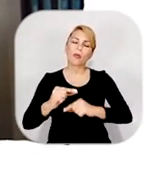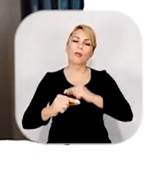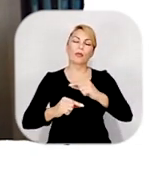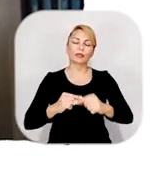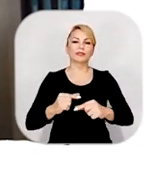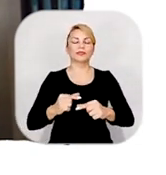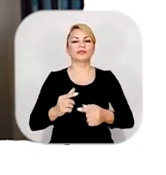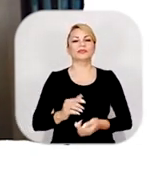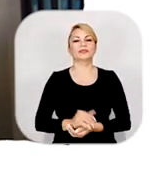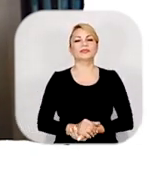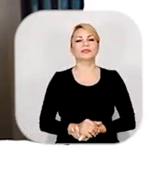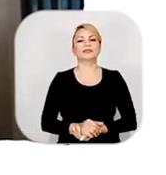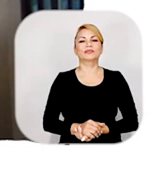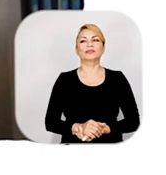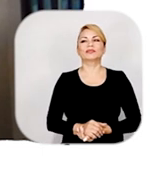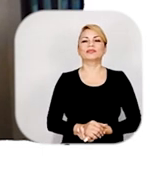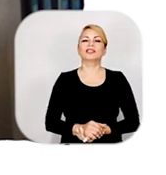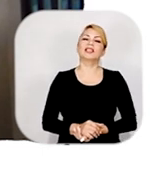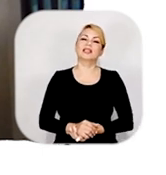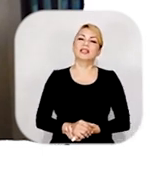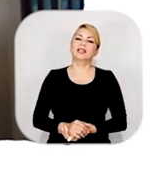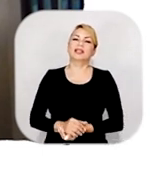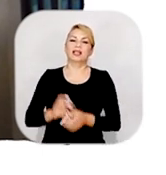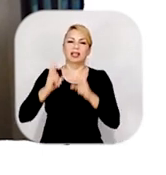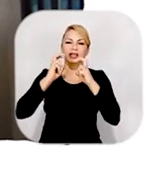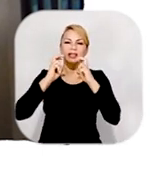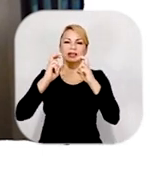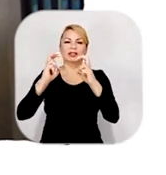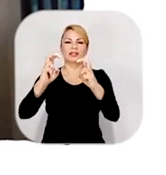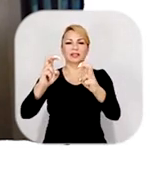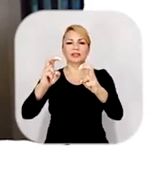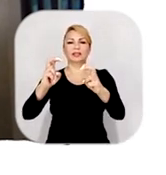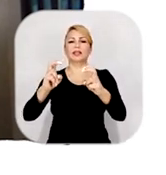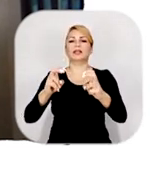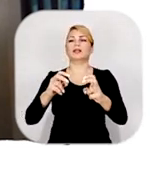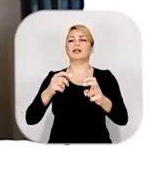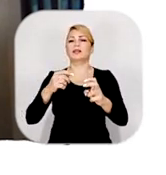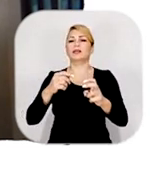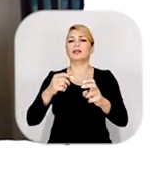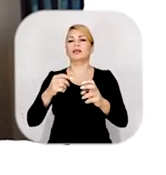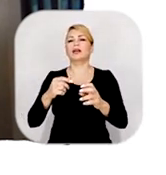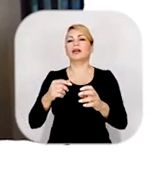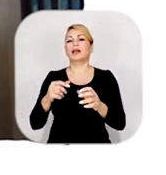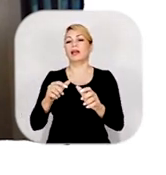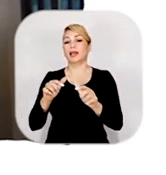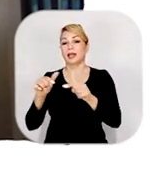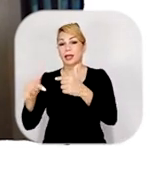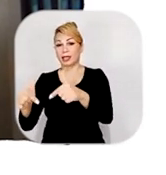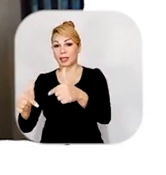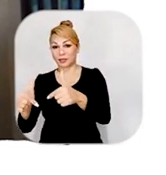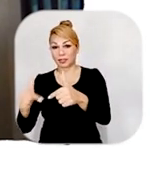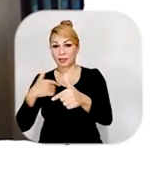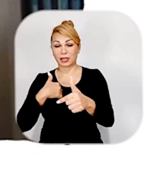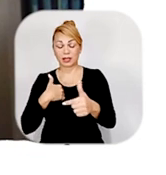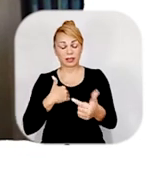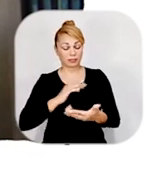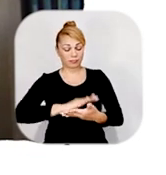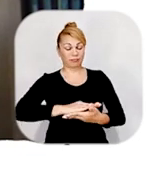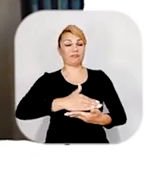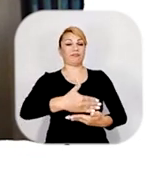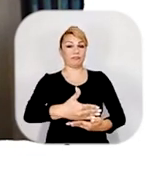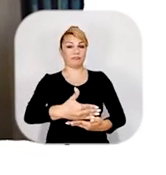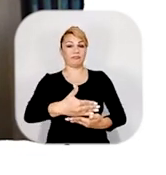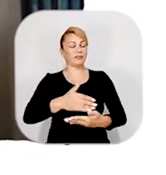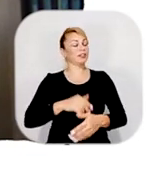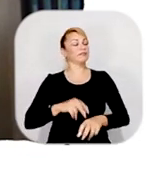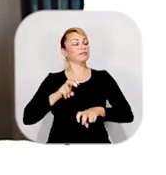claro, até no metrô, eu indo para o trabalho, eu pegava o tablet e ia comparando lá, assim, que tinha que fazer a revisão, fez